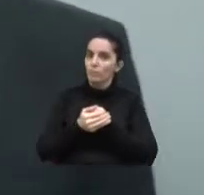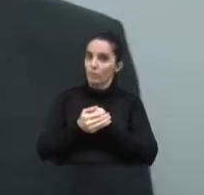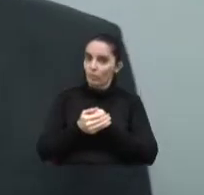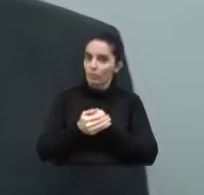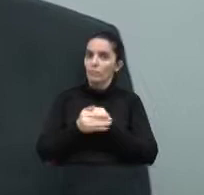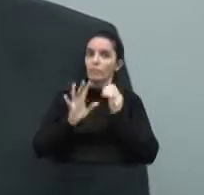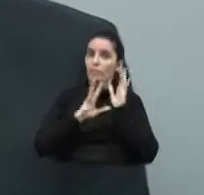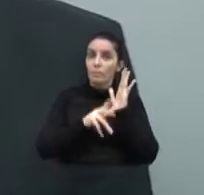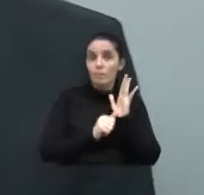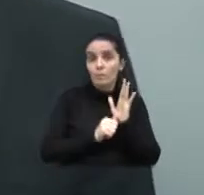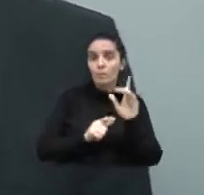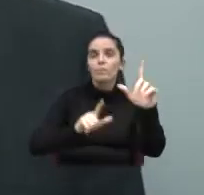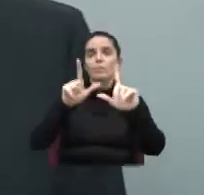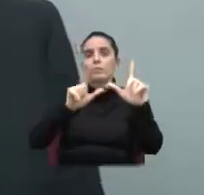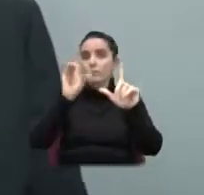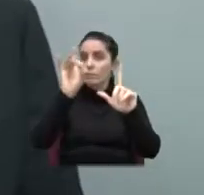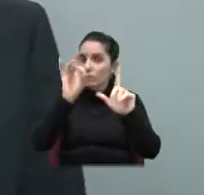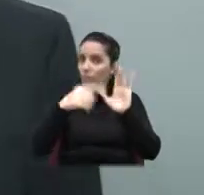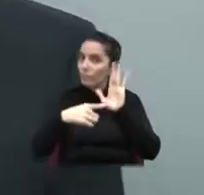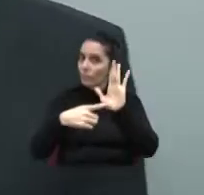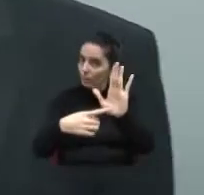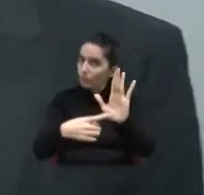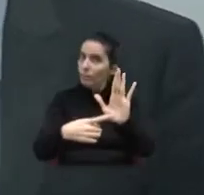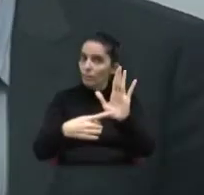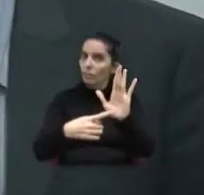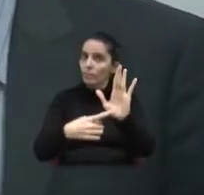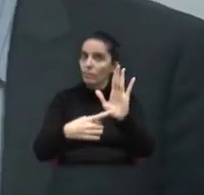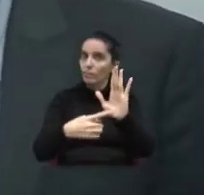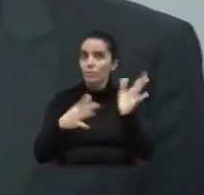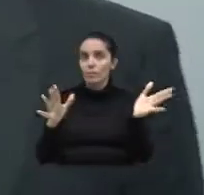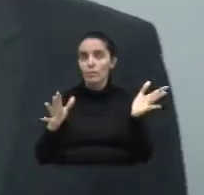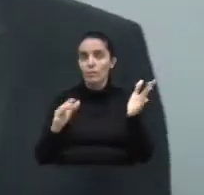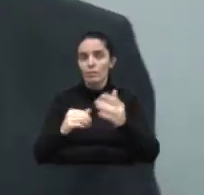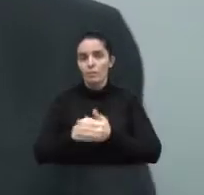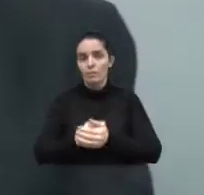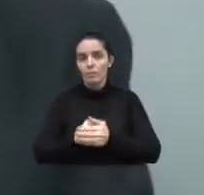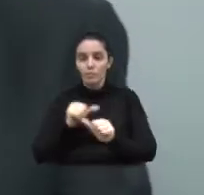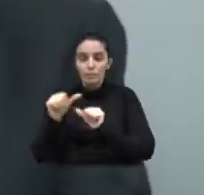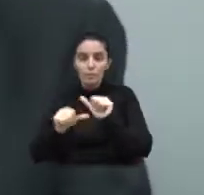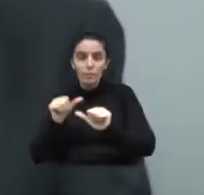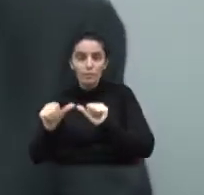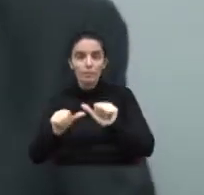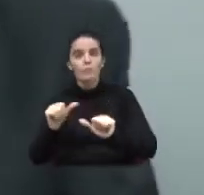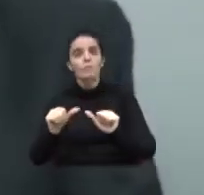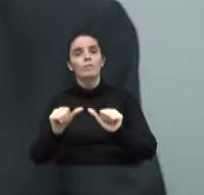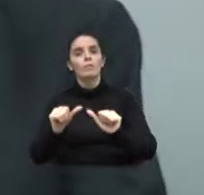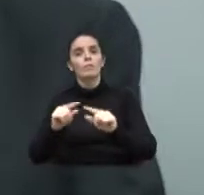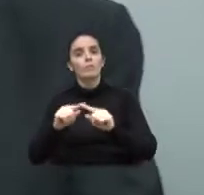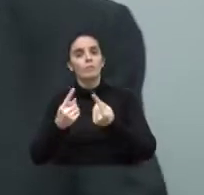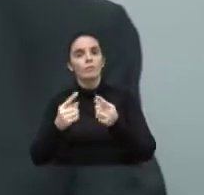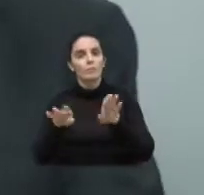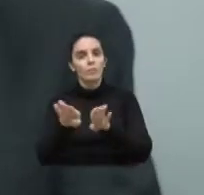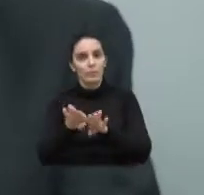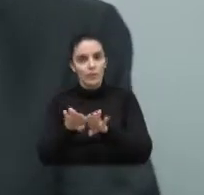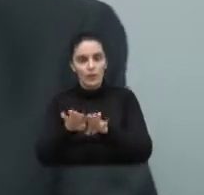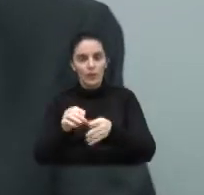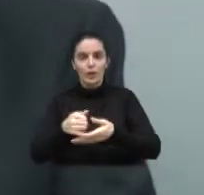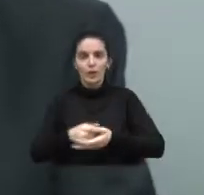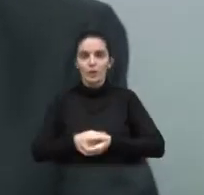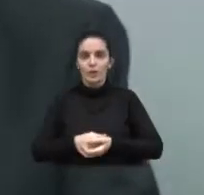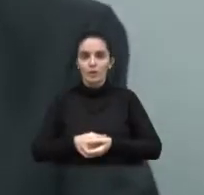televisão só mostra isso. É por isso que... Mas tudo bem, a mudança. Mas a gente vê também que quando